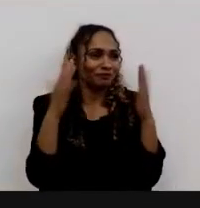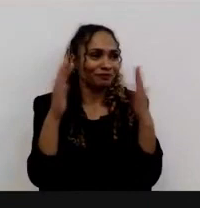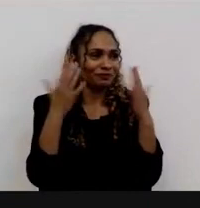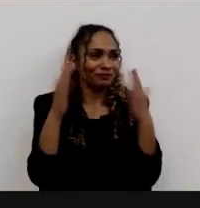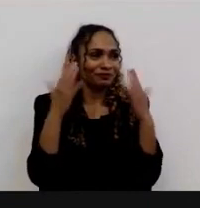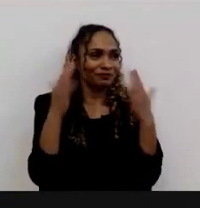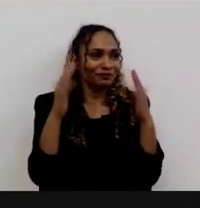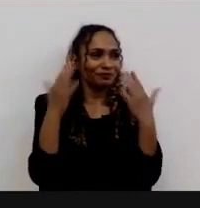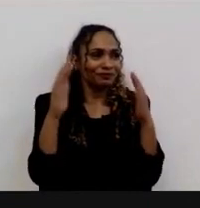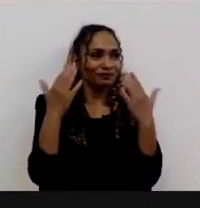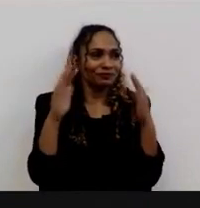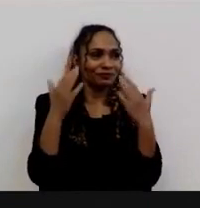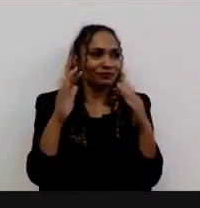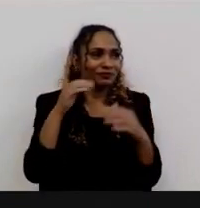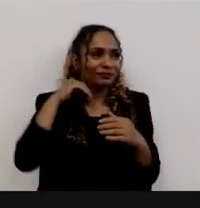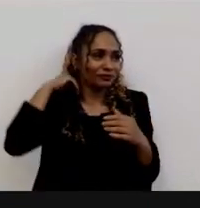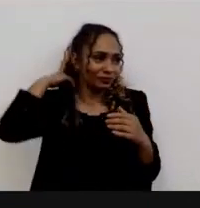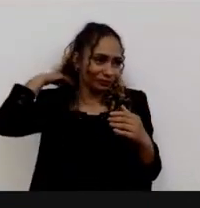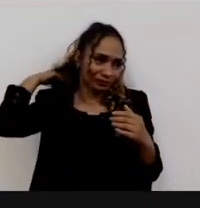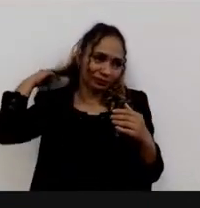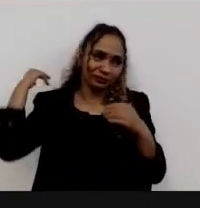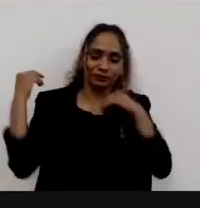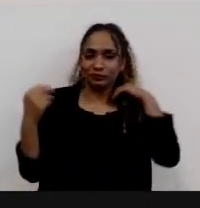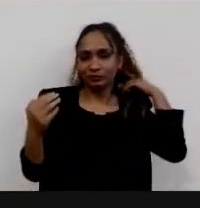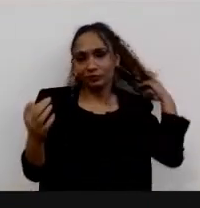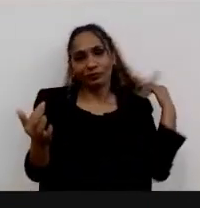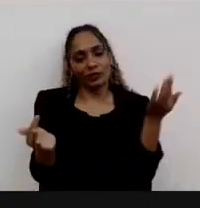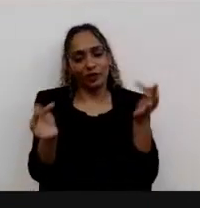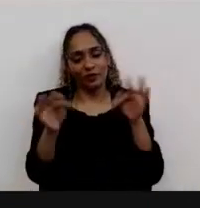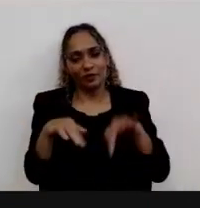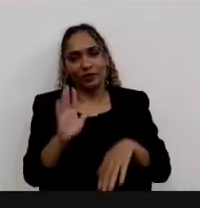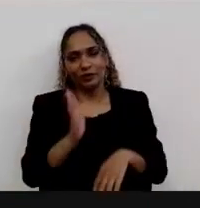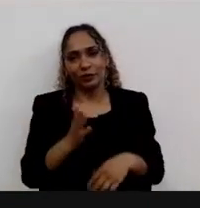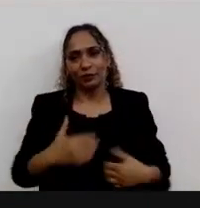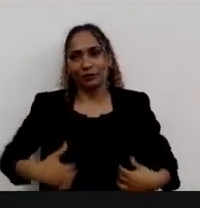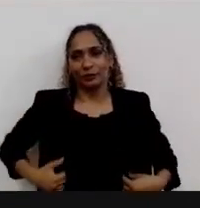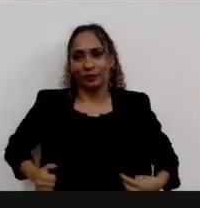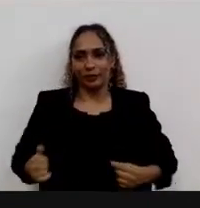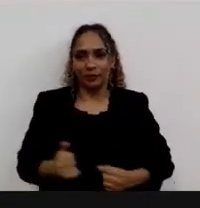Obrigado, Arthur. Já finalizou aqui.